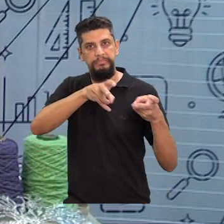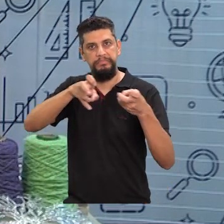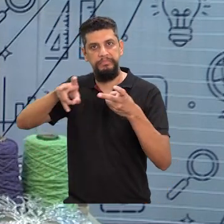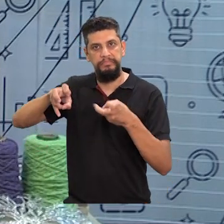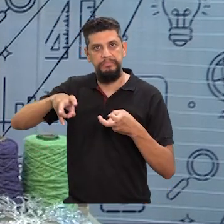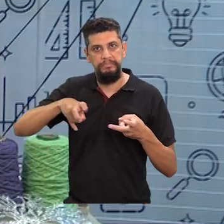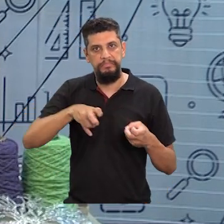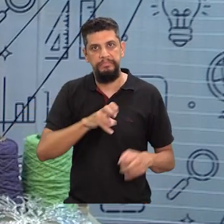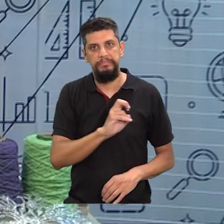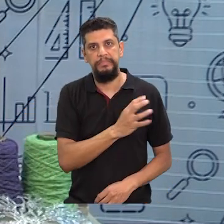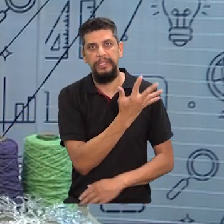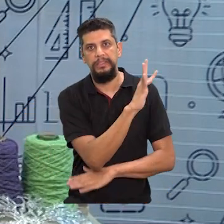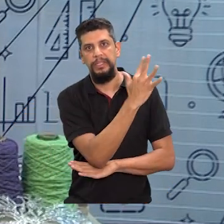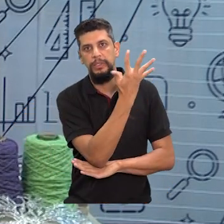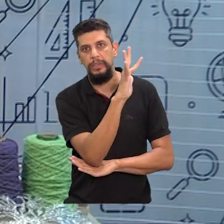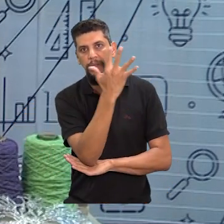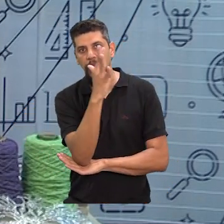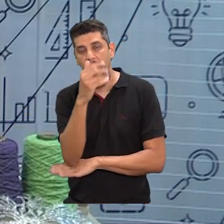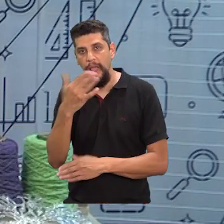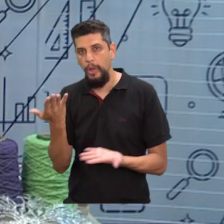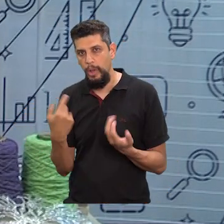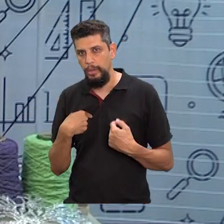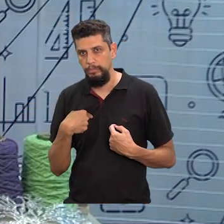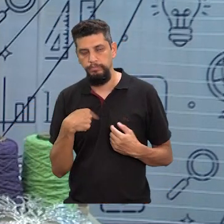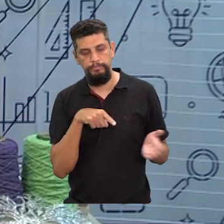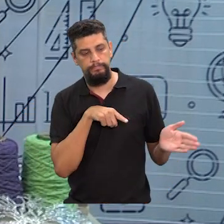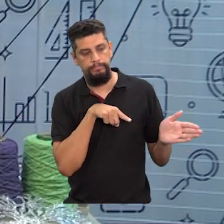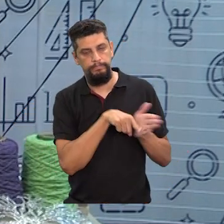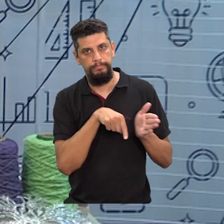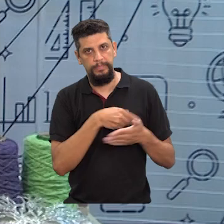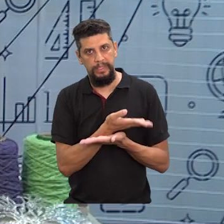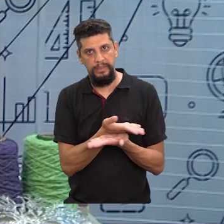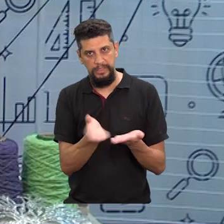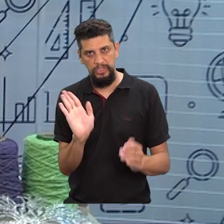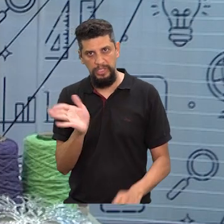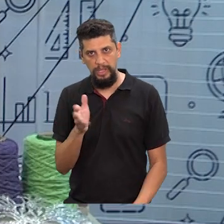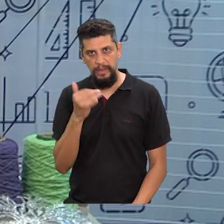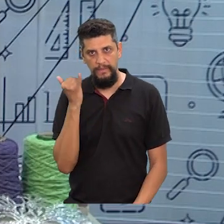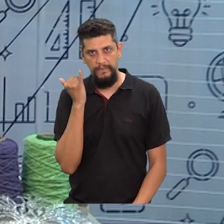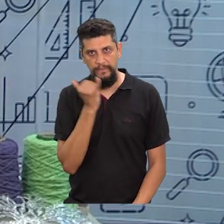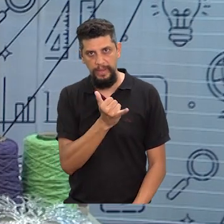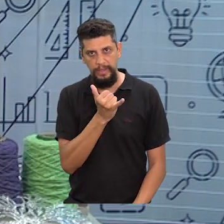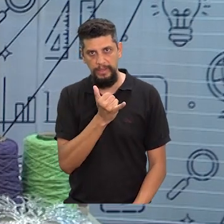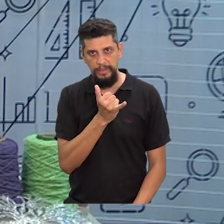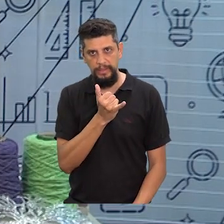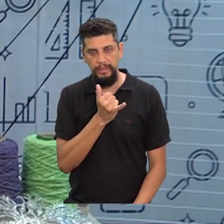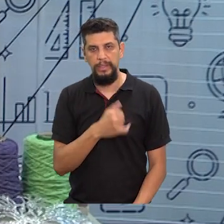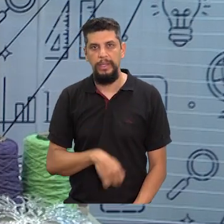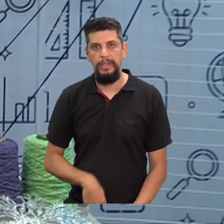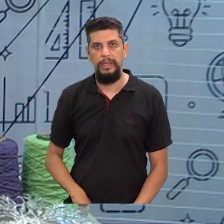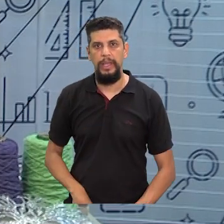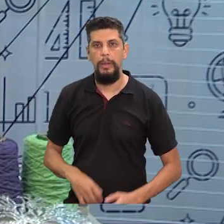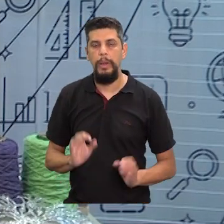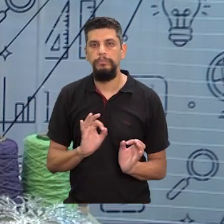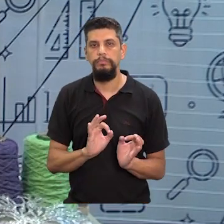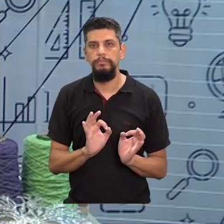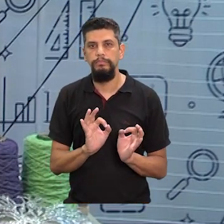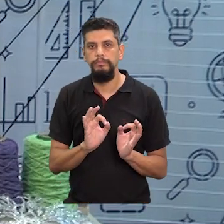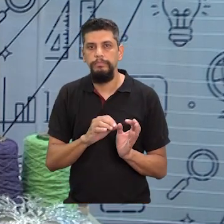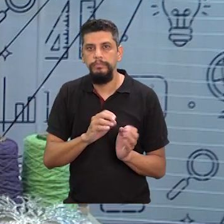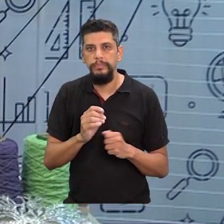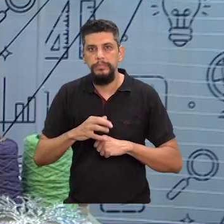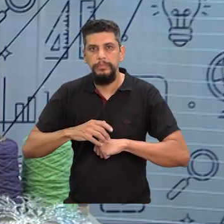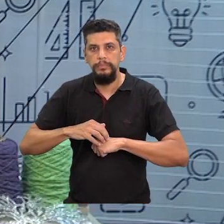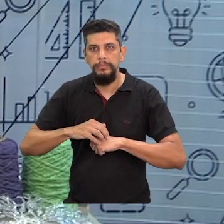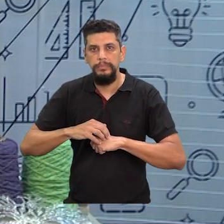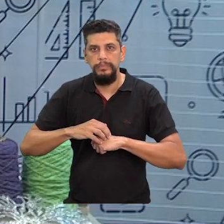perceber isso na natureza. Agora, vou perguntar para vocês. Já que a gente falou que a fiandeiras é uma parte do corpo